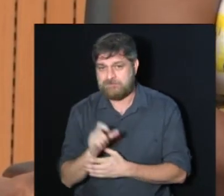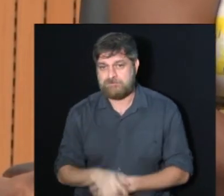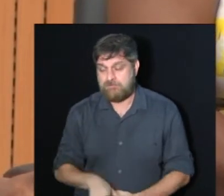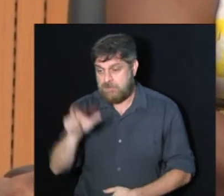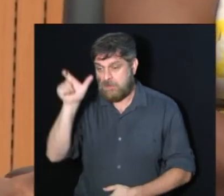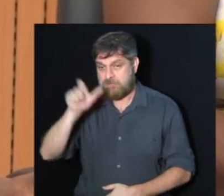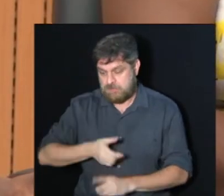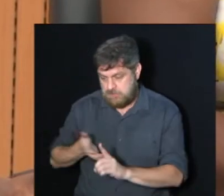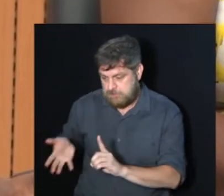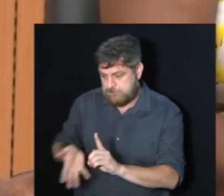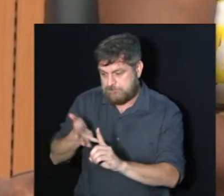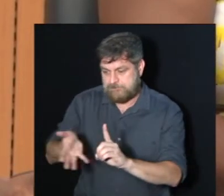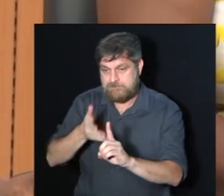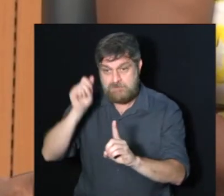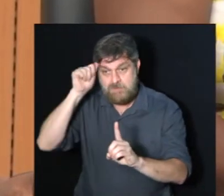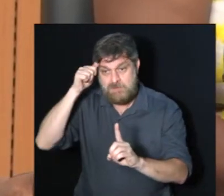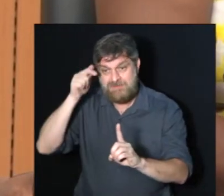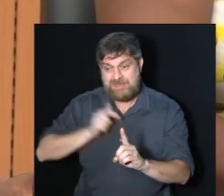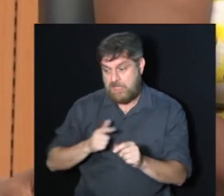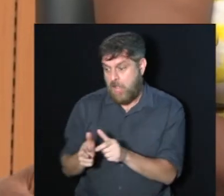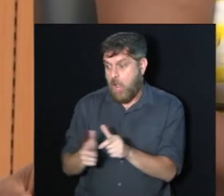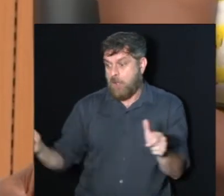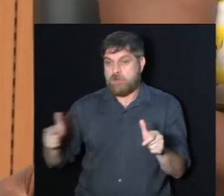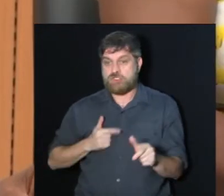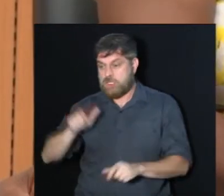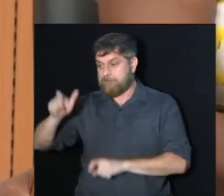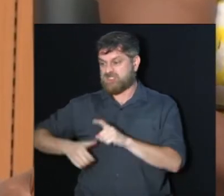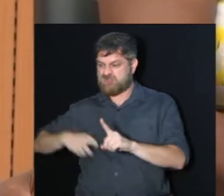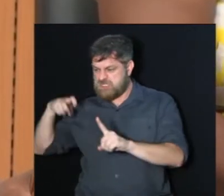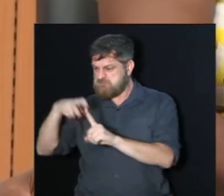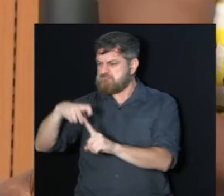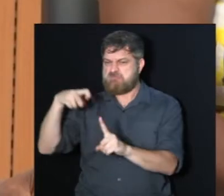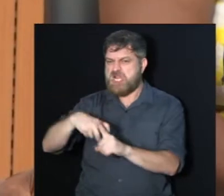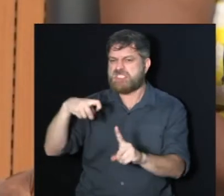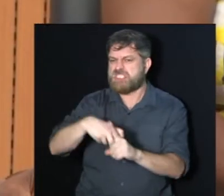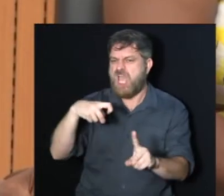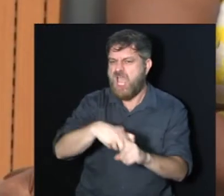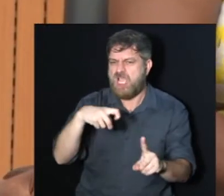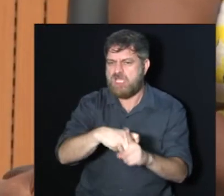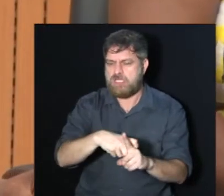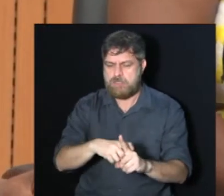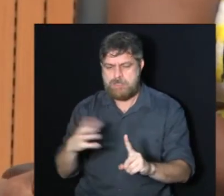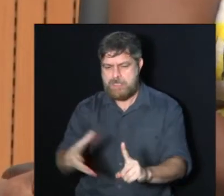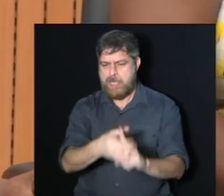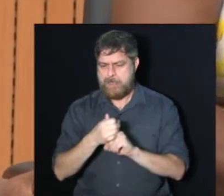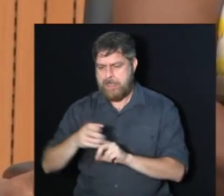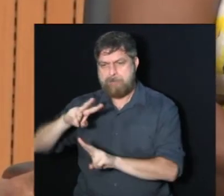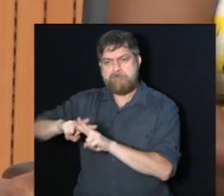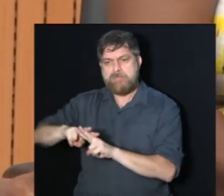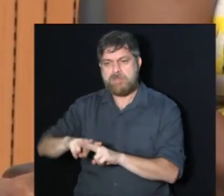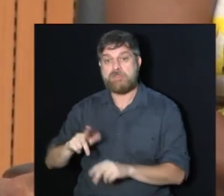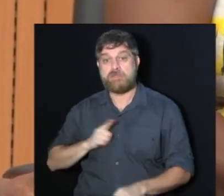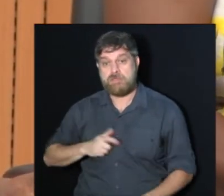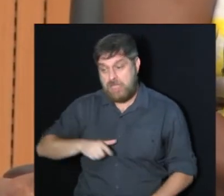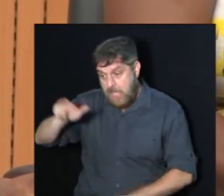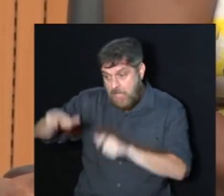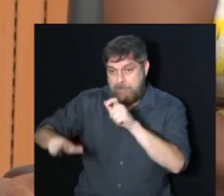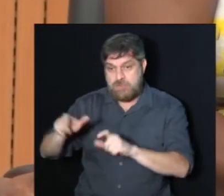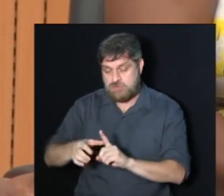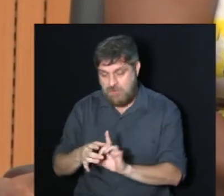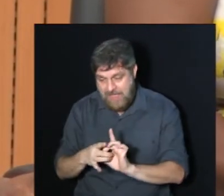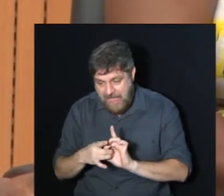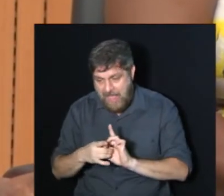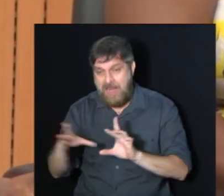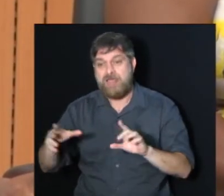Abolicionista, e temos um monte de capitão do mato. Nós temos abolicionistas brancos, por isso nós